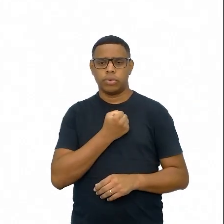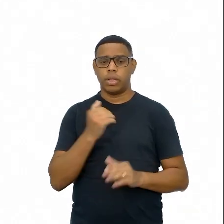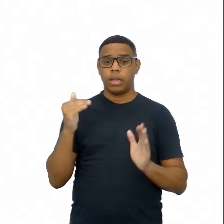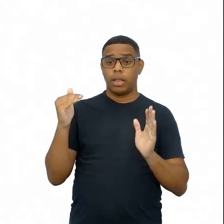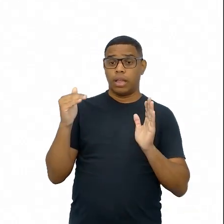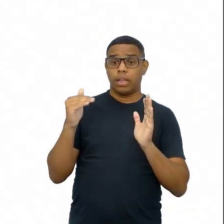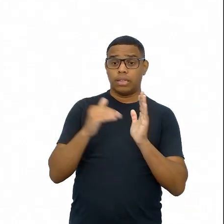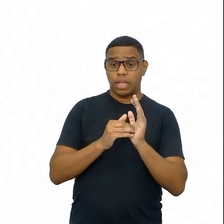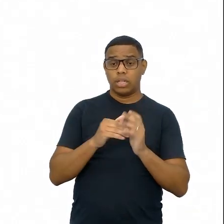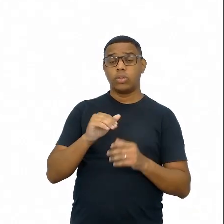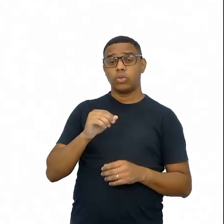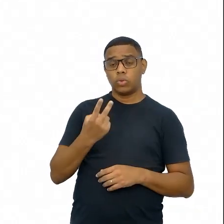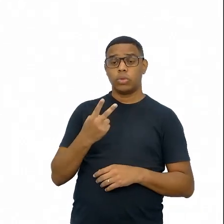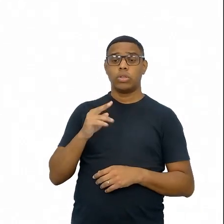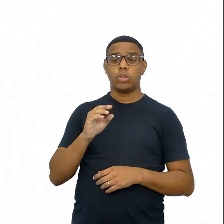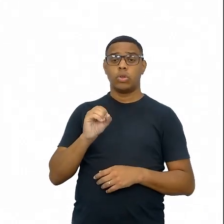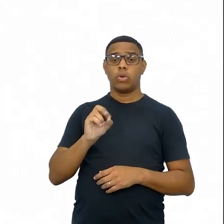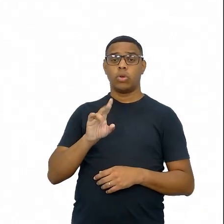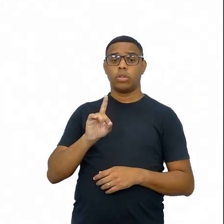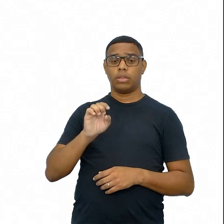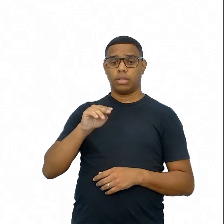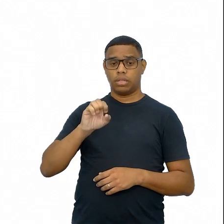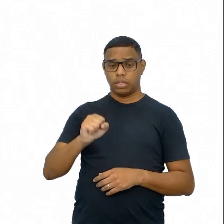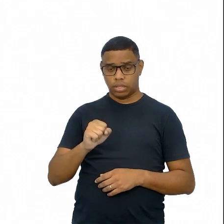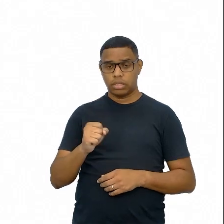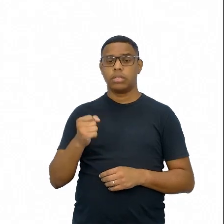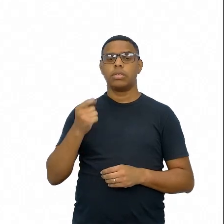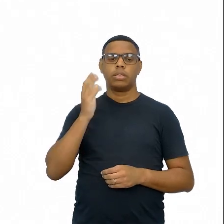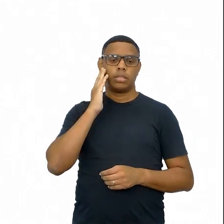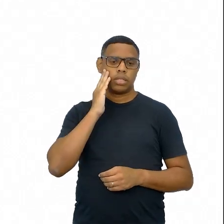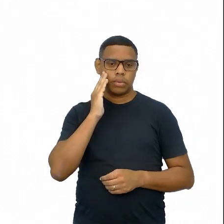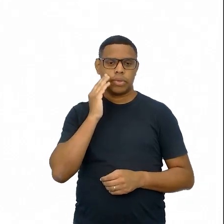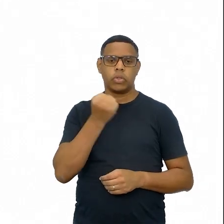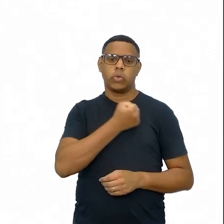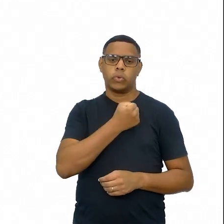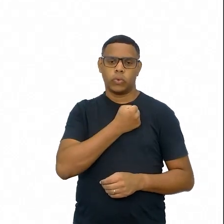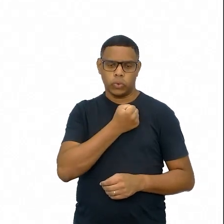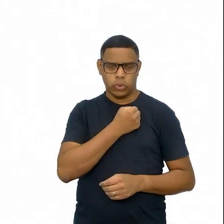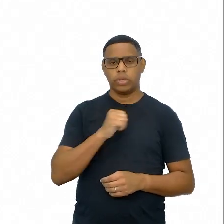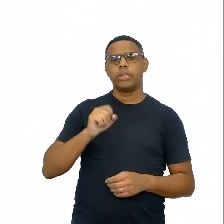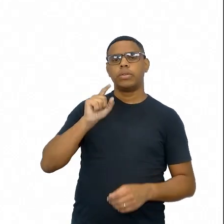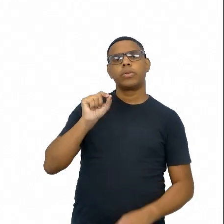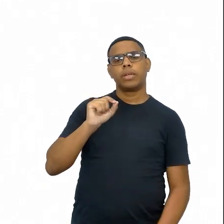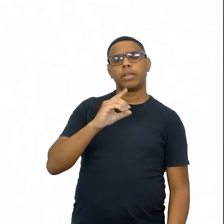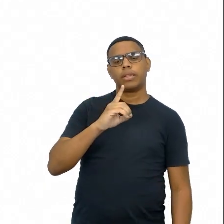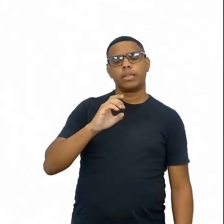2 ordens, né? Os estudantes precisam compreender o sistema de numeração decimal,